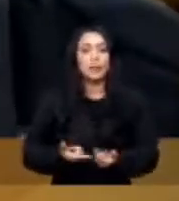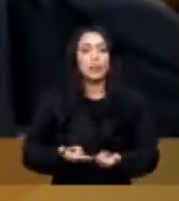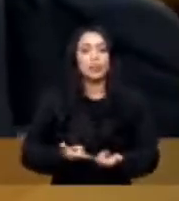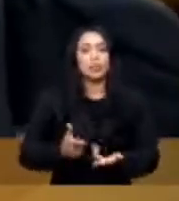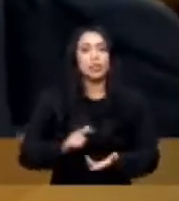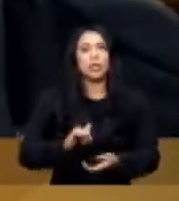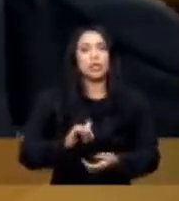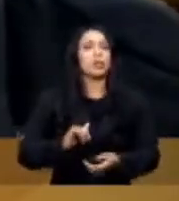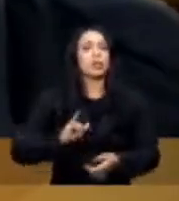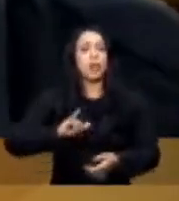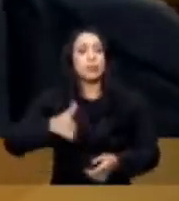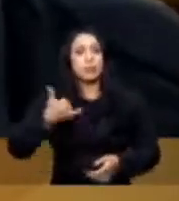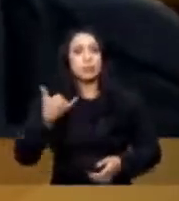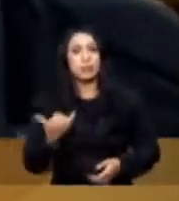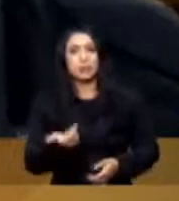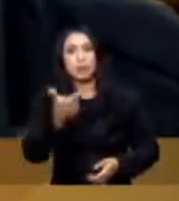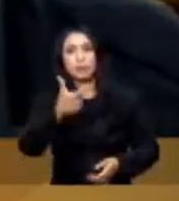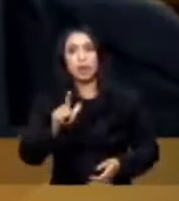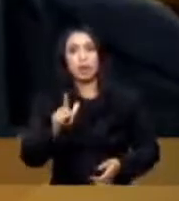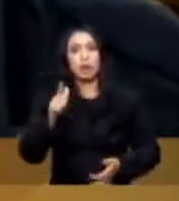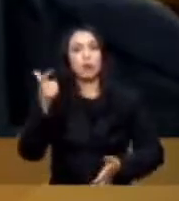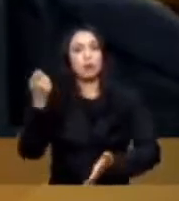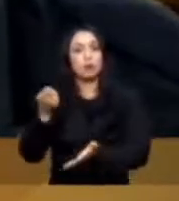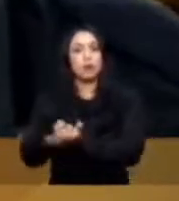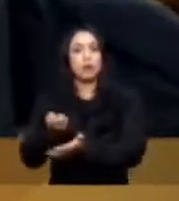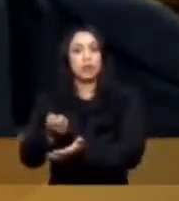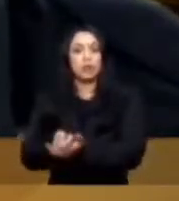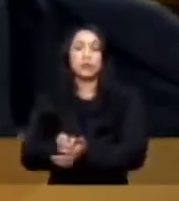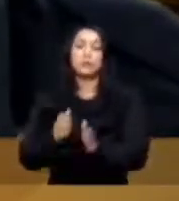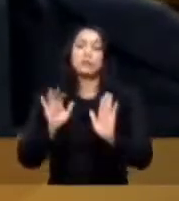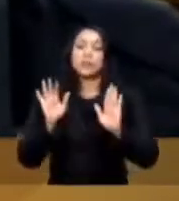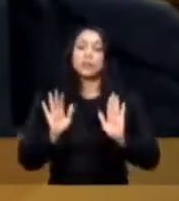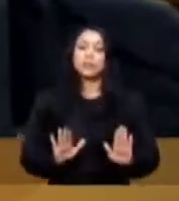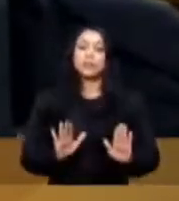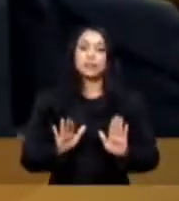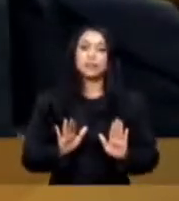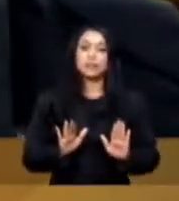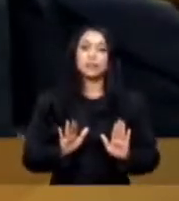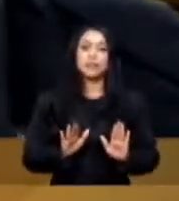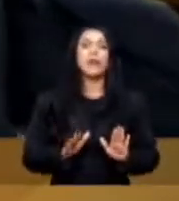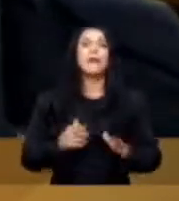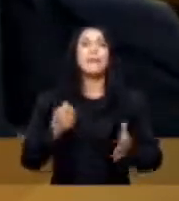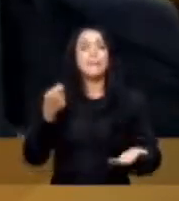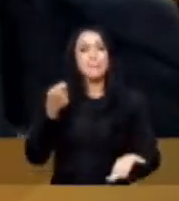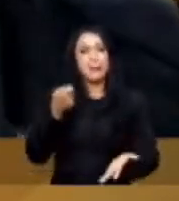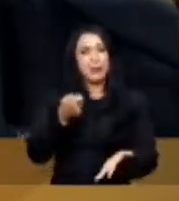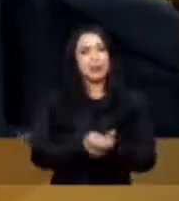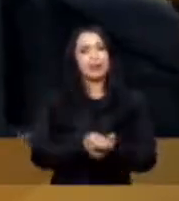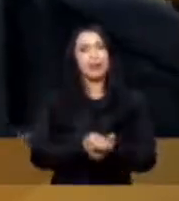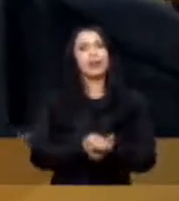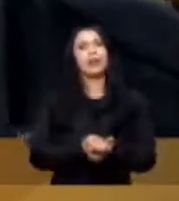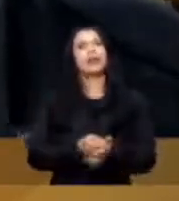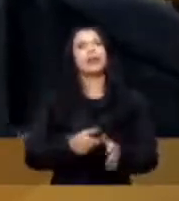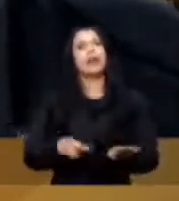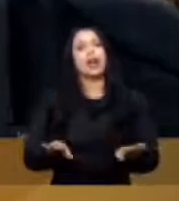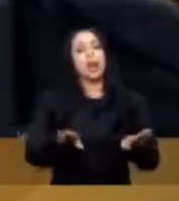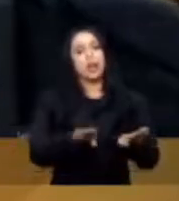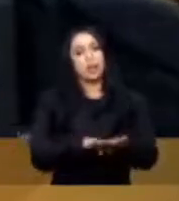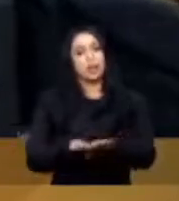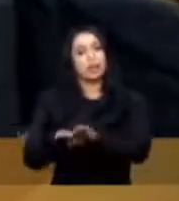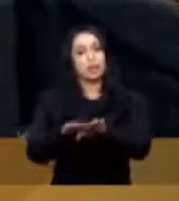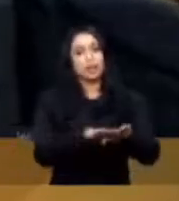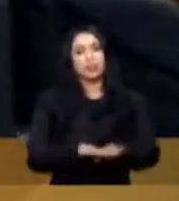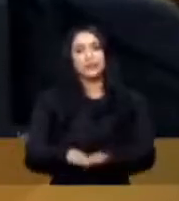um outro contribuinte, sem a respectiva participação da coletividade